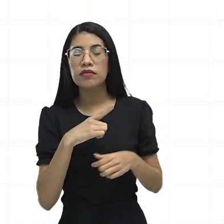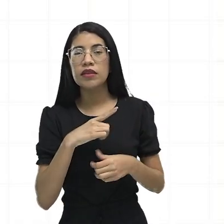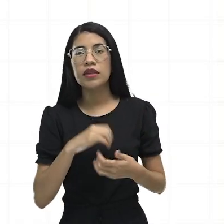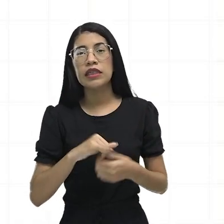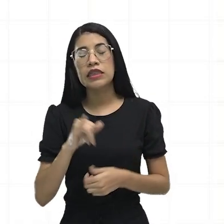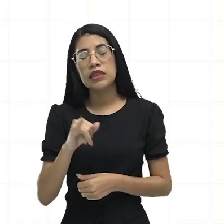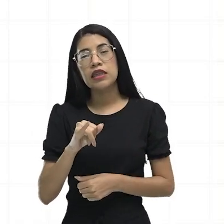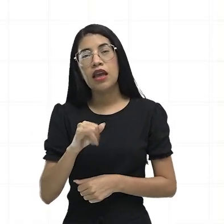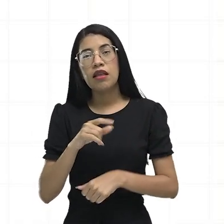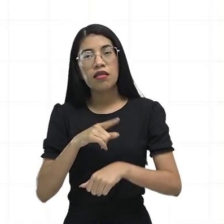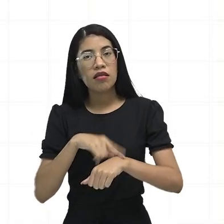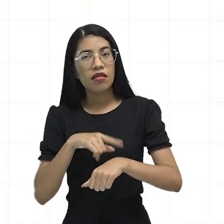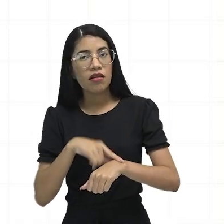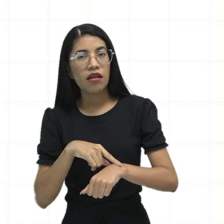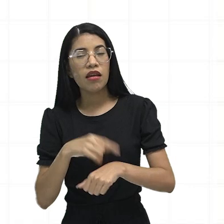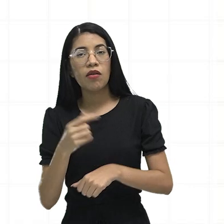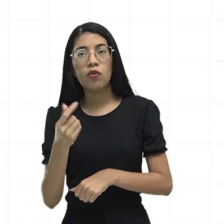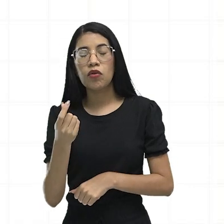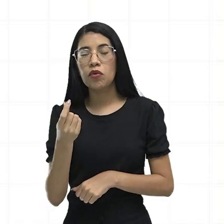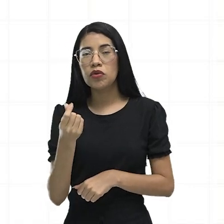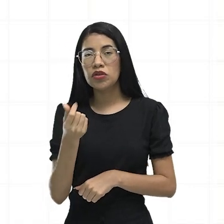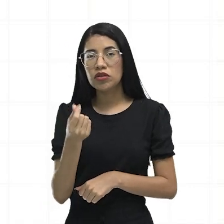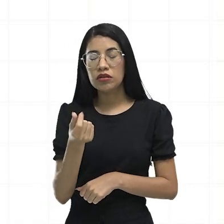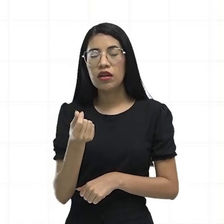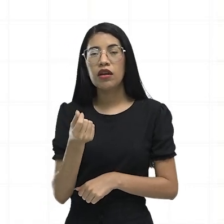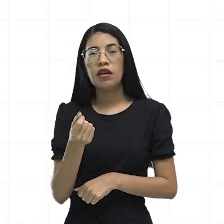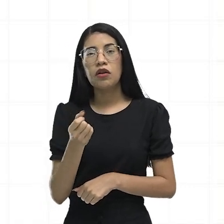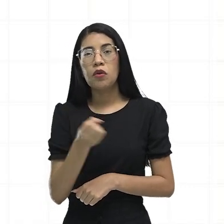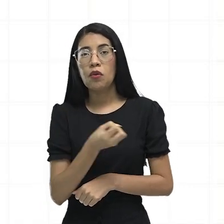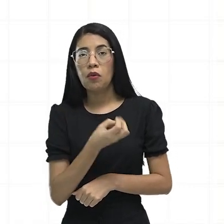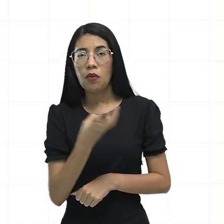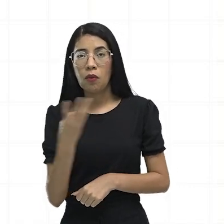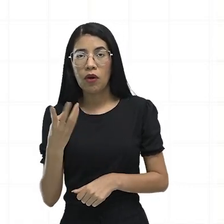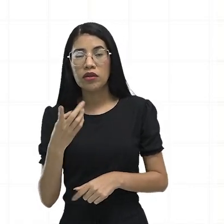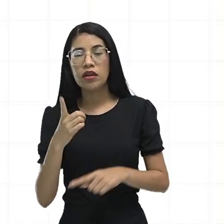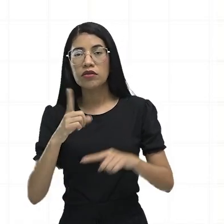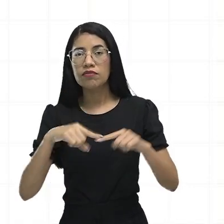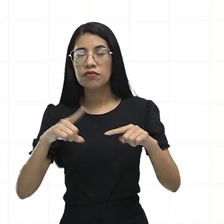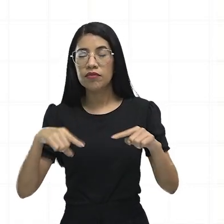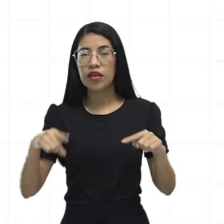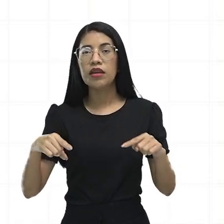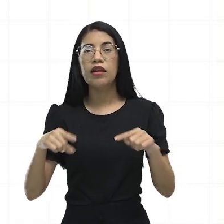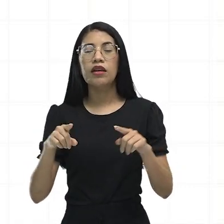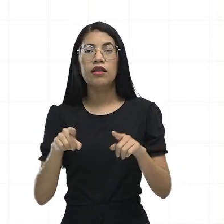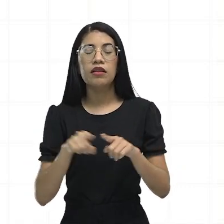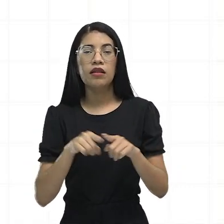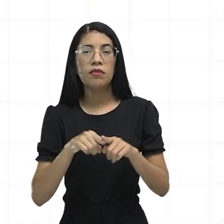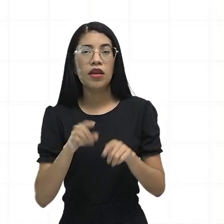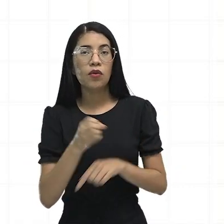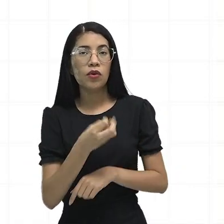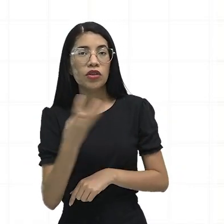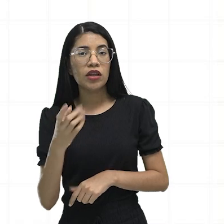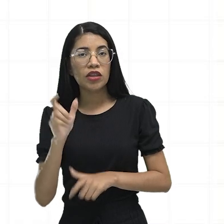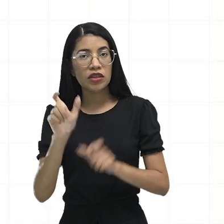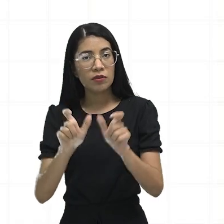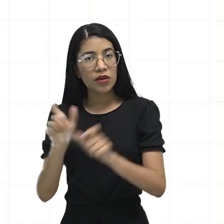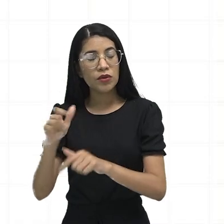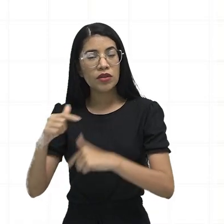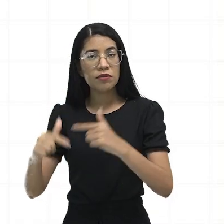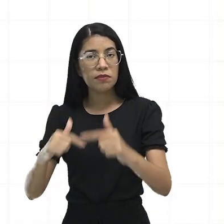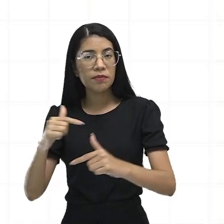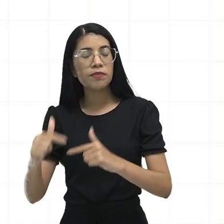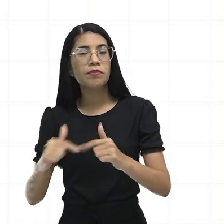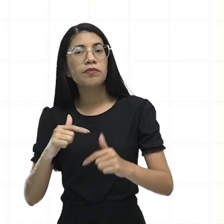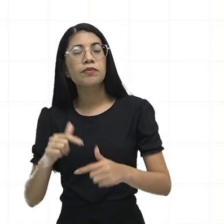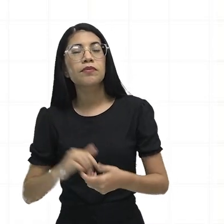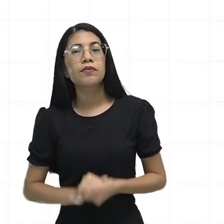está falando de tempo, de dinheiro, de quantidade de equipamento, de quantidade de trabalhadores, não importa,